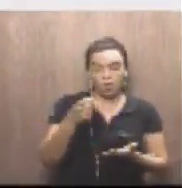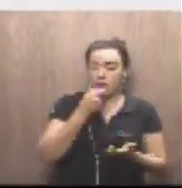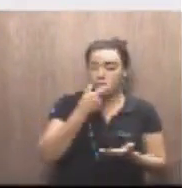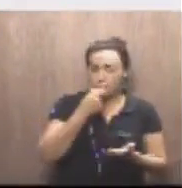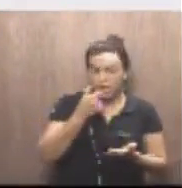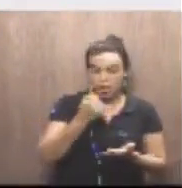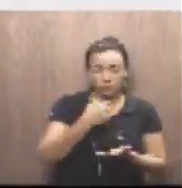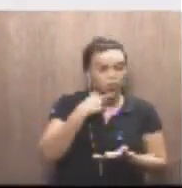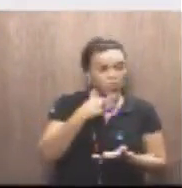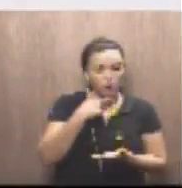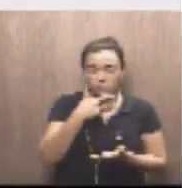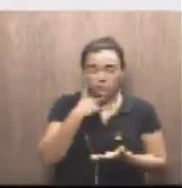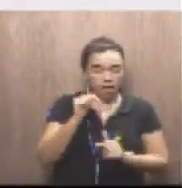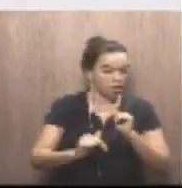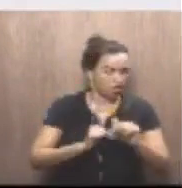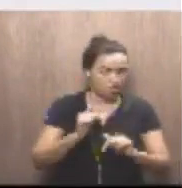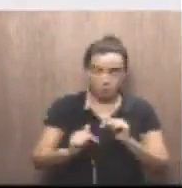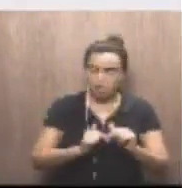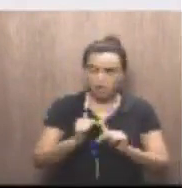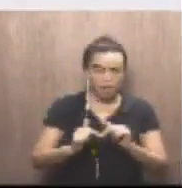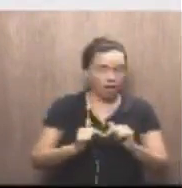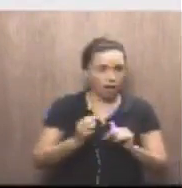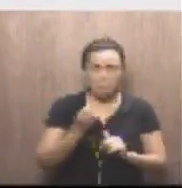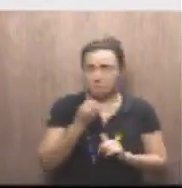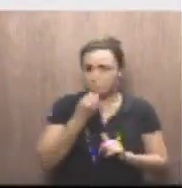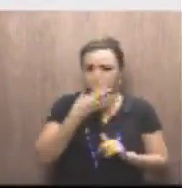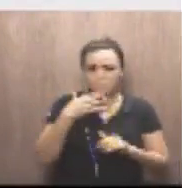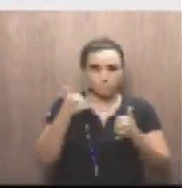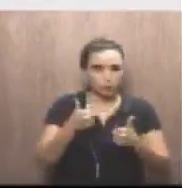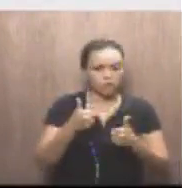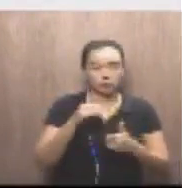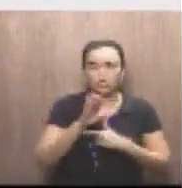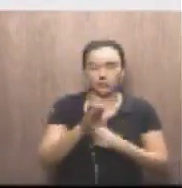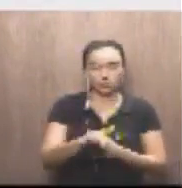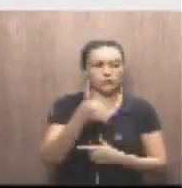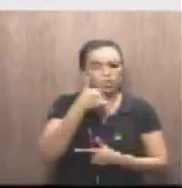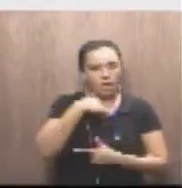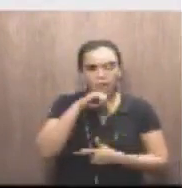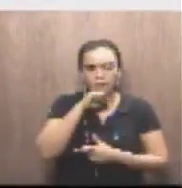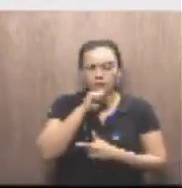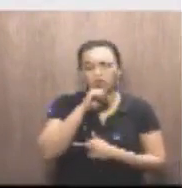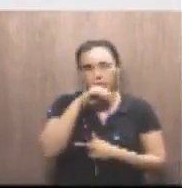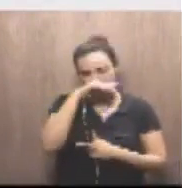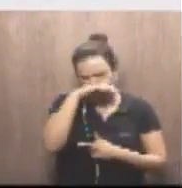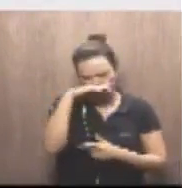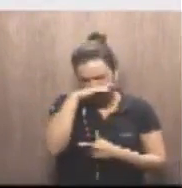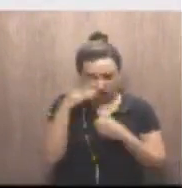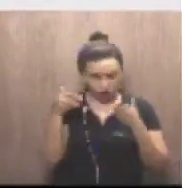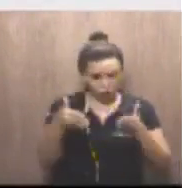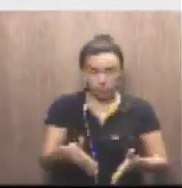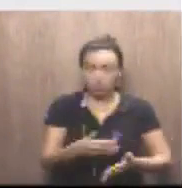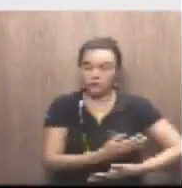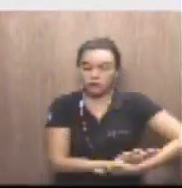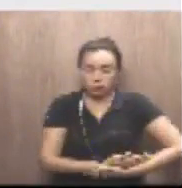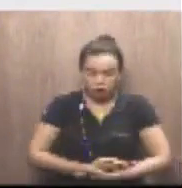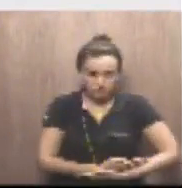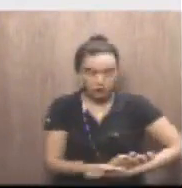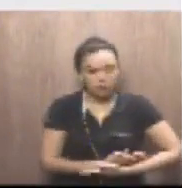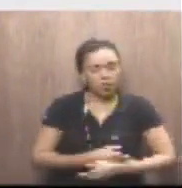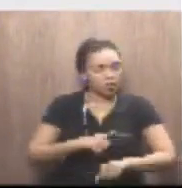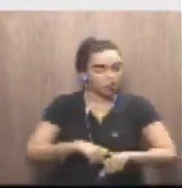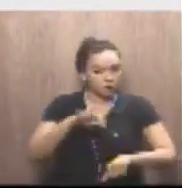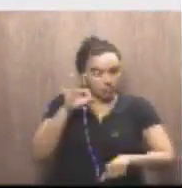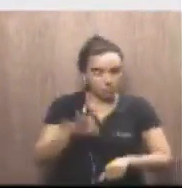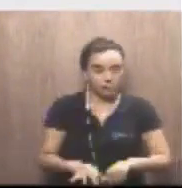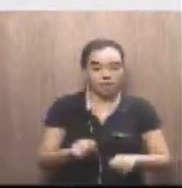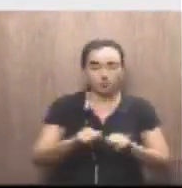tem a capacidade de atravessar a barreira placentária, chegando nas células cerebrais daquele feto e